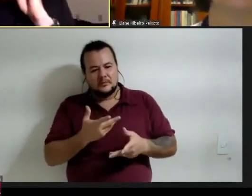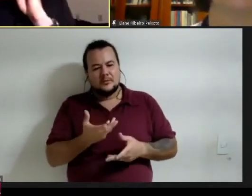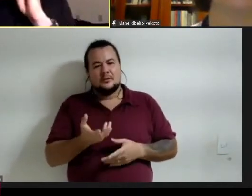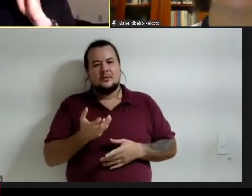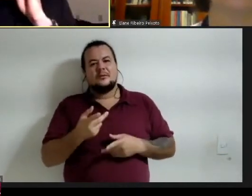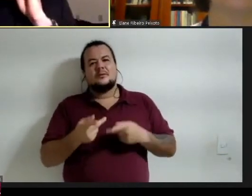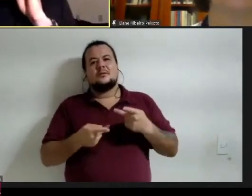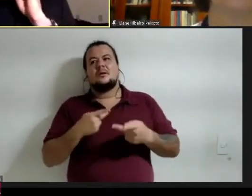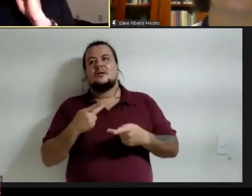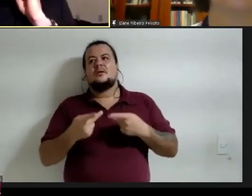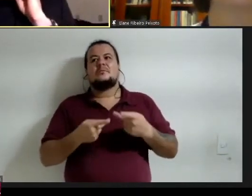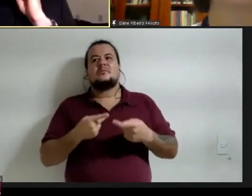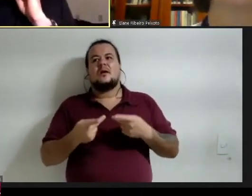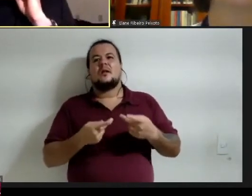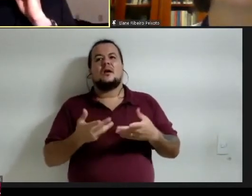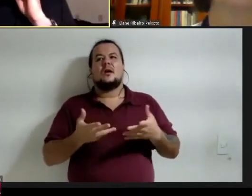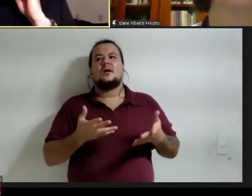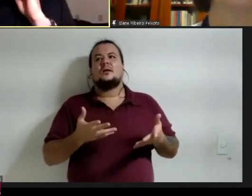preaching nada, sabe?